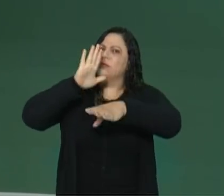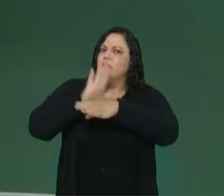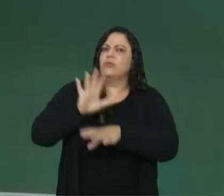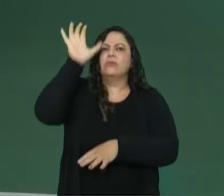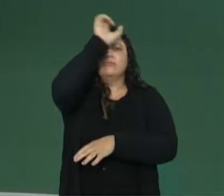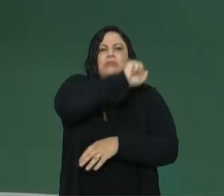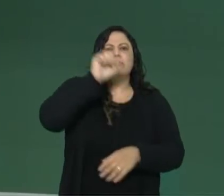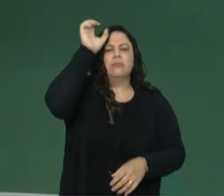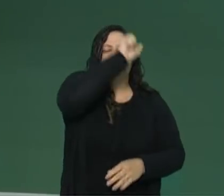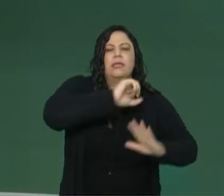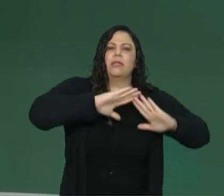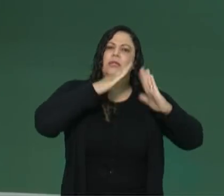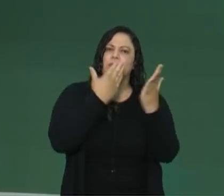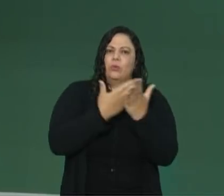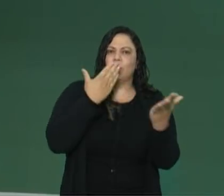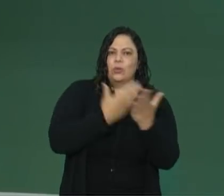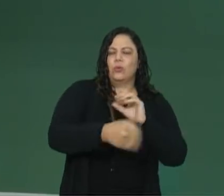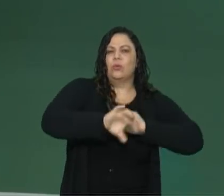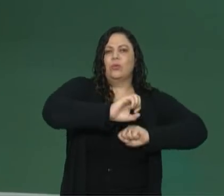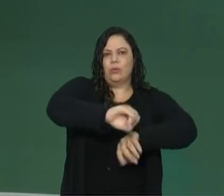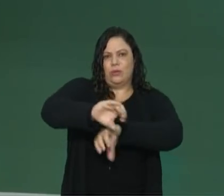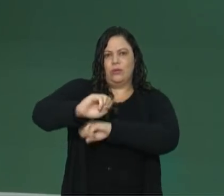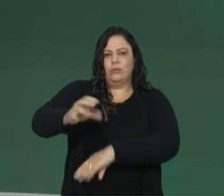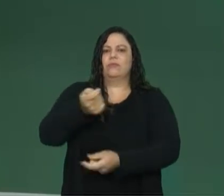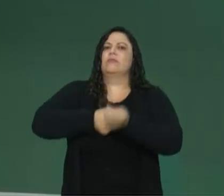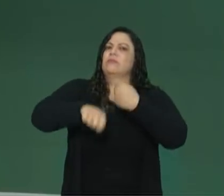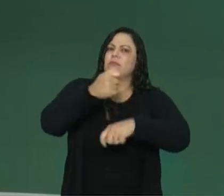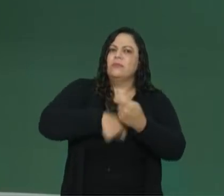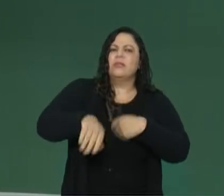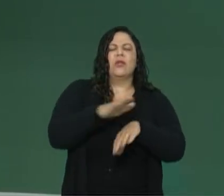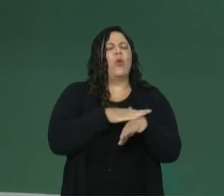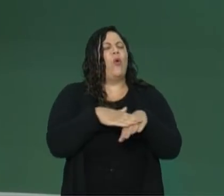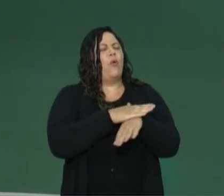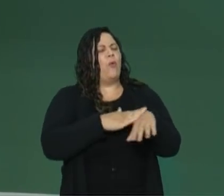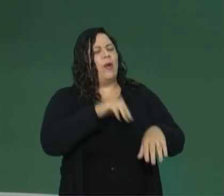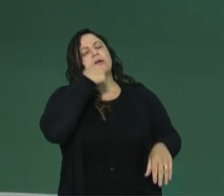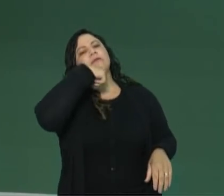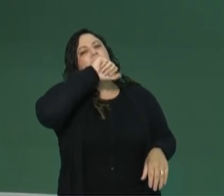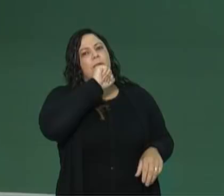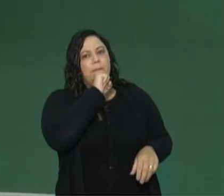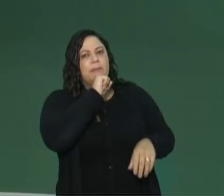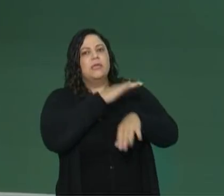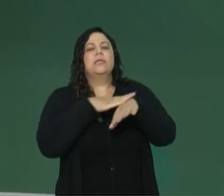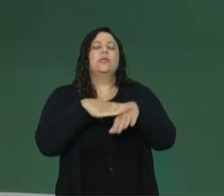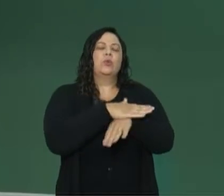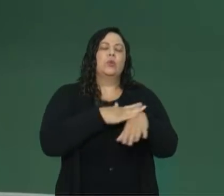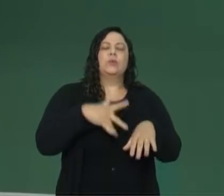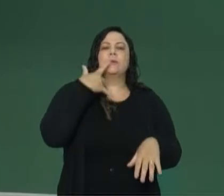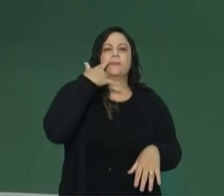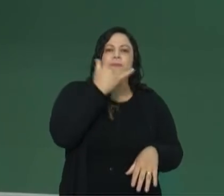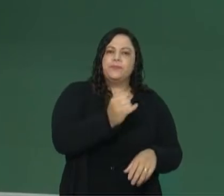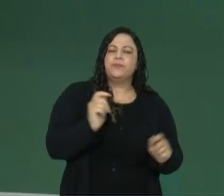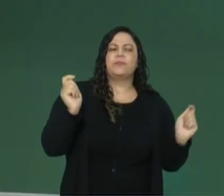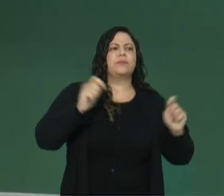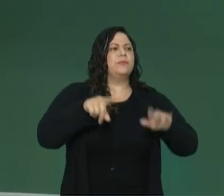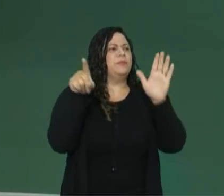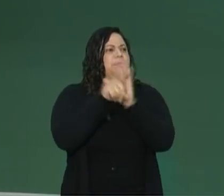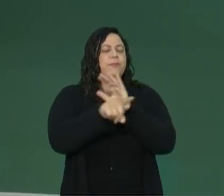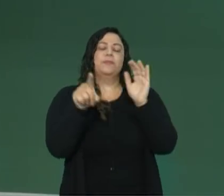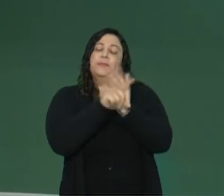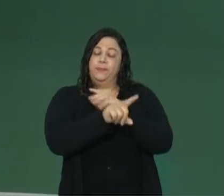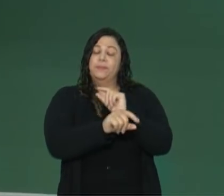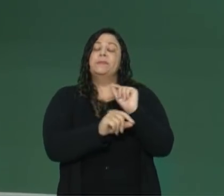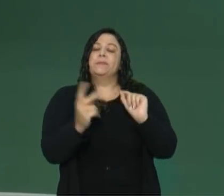aprendendo na escola sobre educação financeira? Vá conversar com a sua mãe, vá conversar com o seu pai, pergunte para ele ou